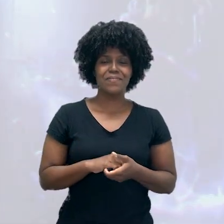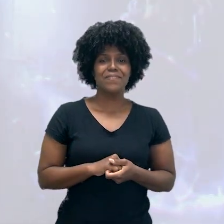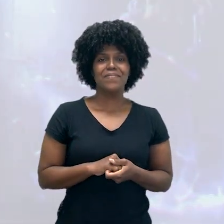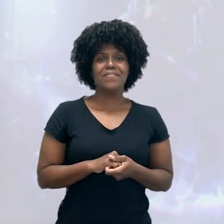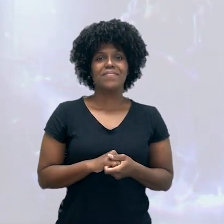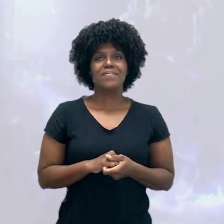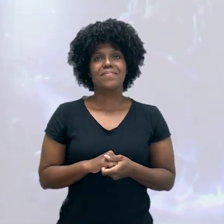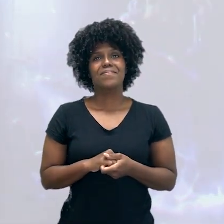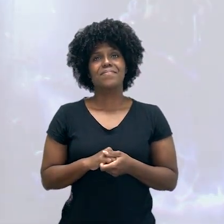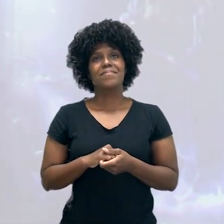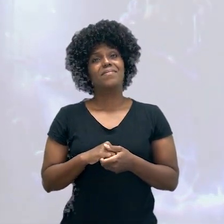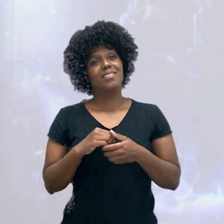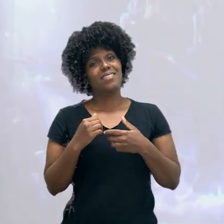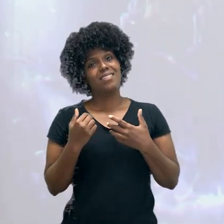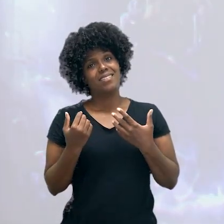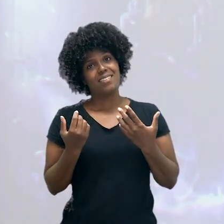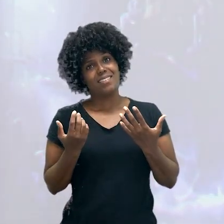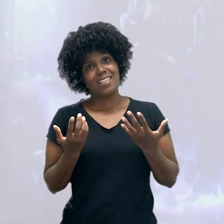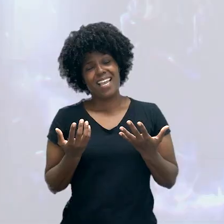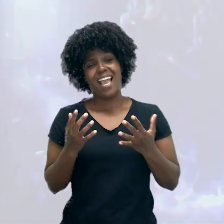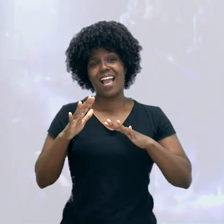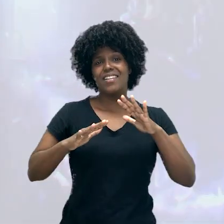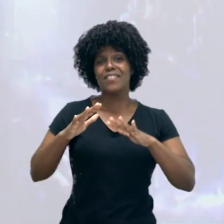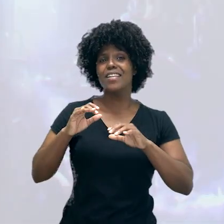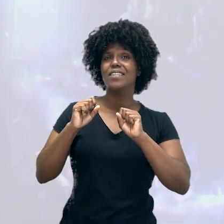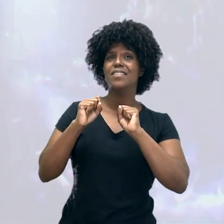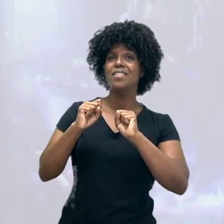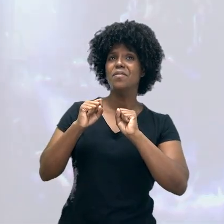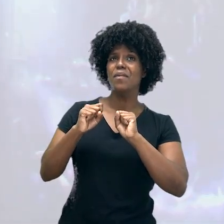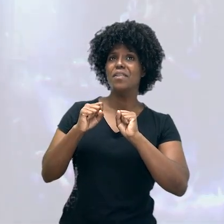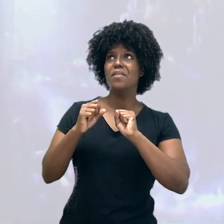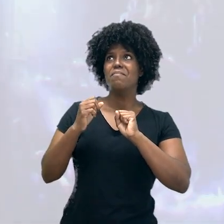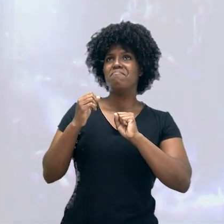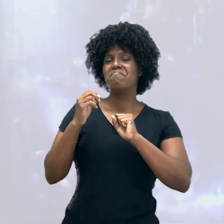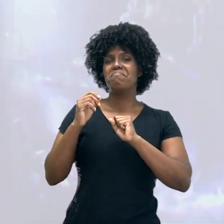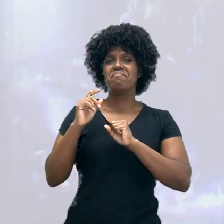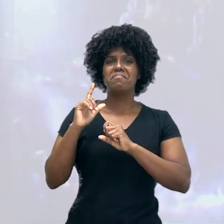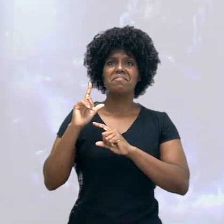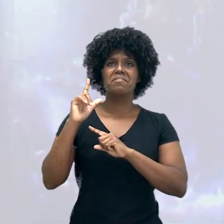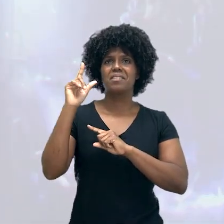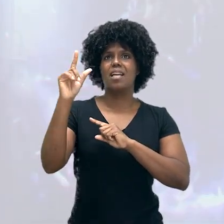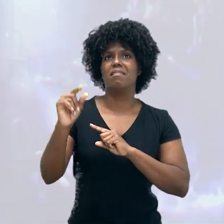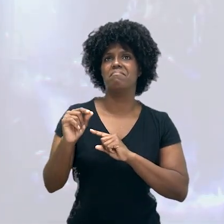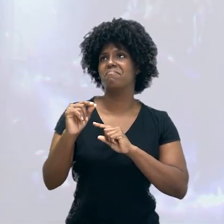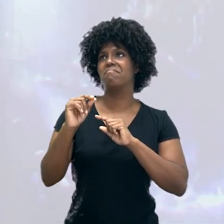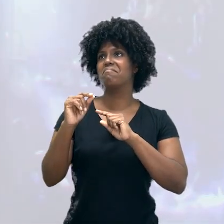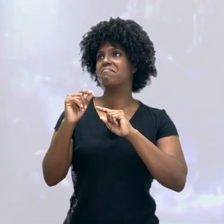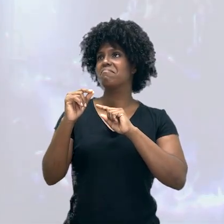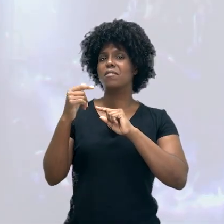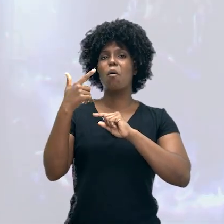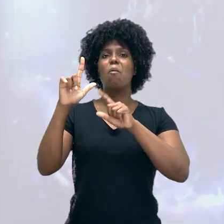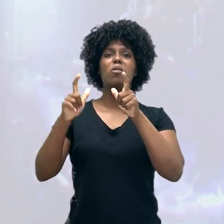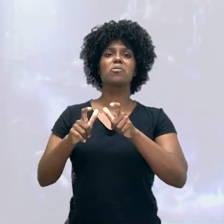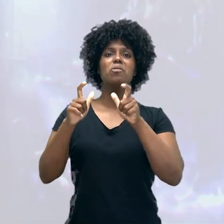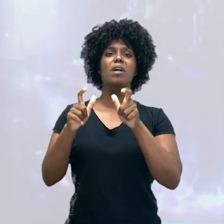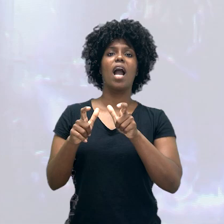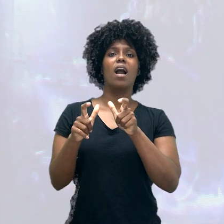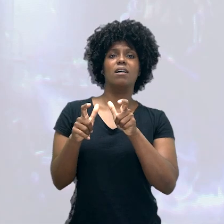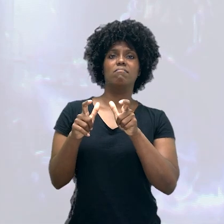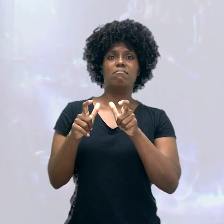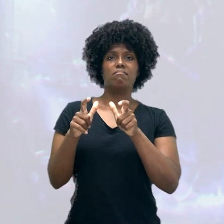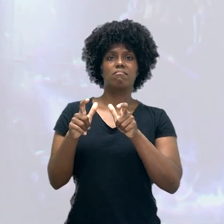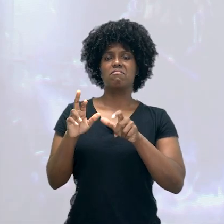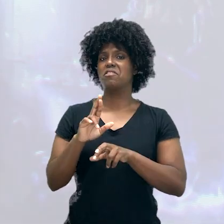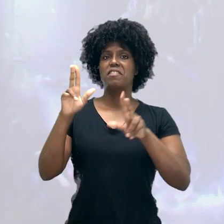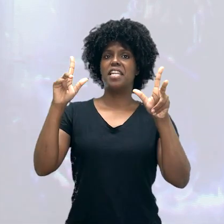E aí isso pode funcionar até como um caça-elementos, né? Às vezes você pode sair, vou experimentar manipular